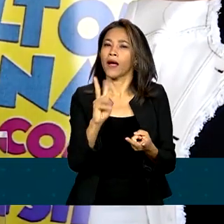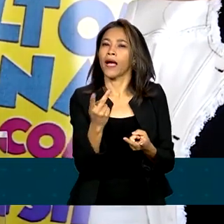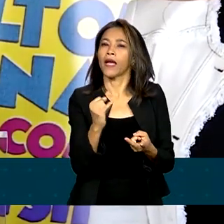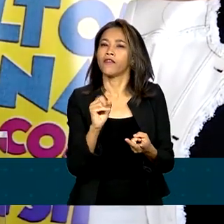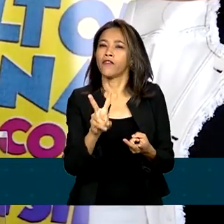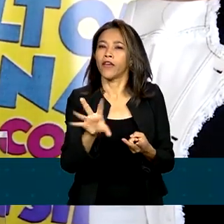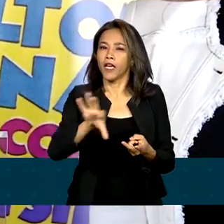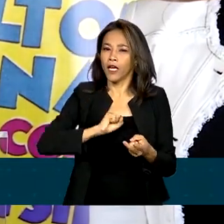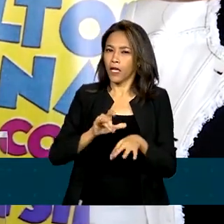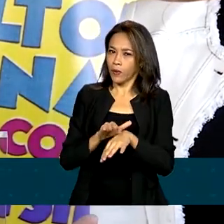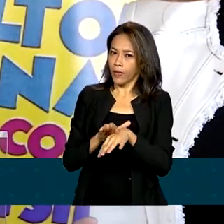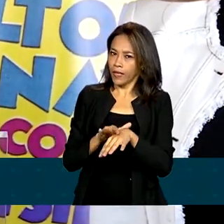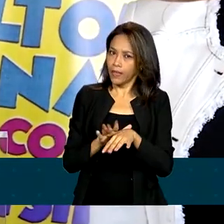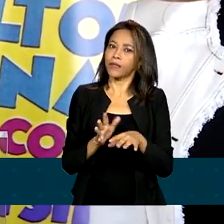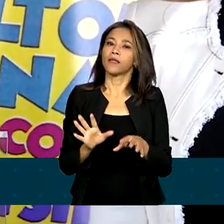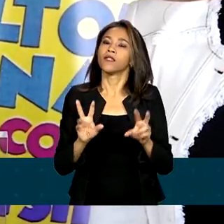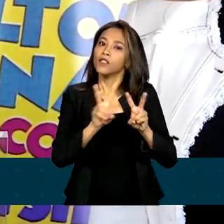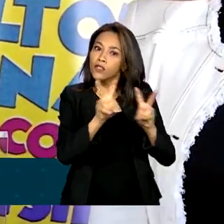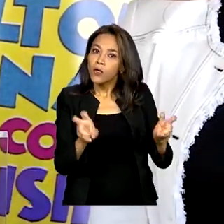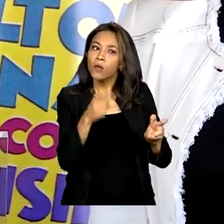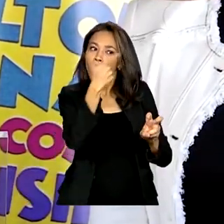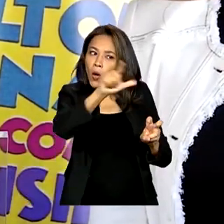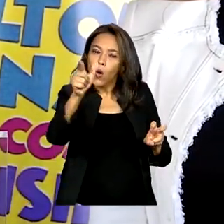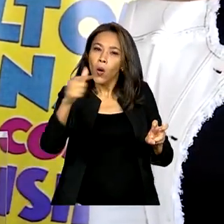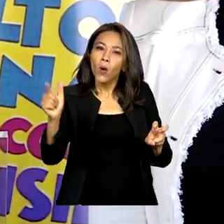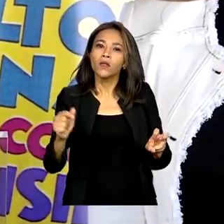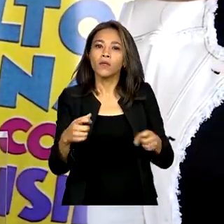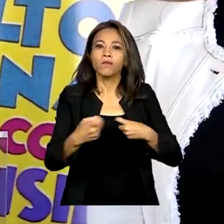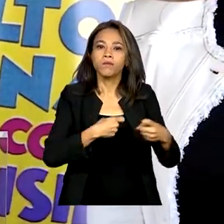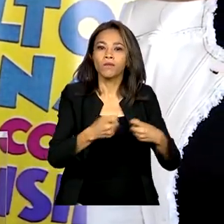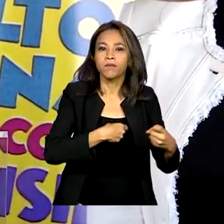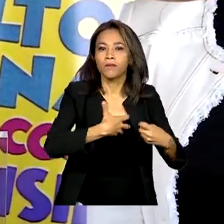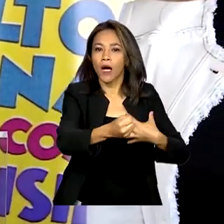mas também sobre as infecções sexualmente transmissíveis.